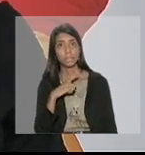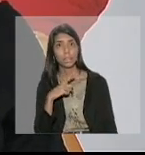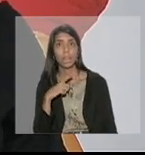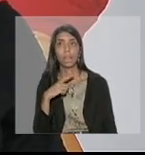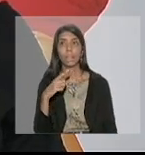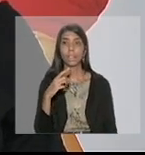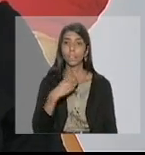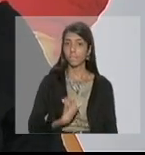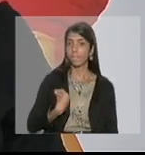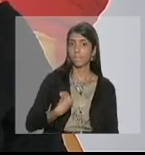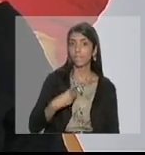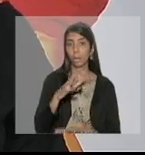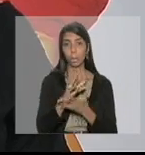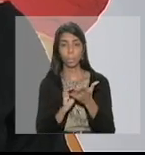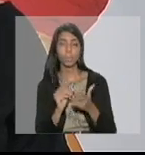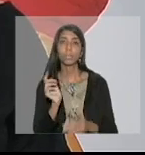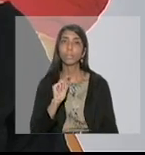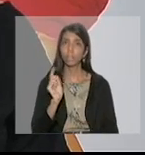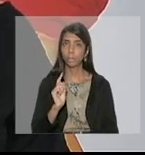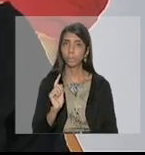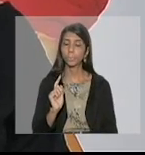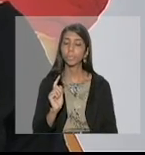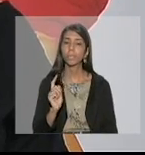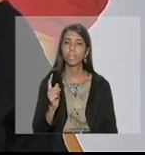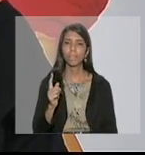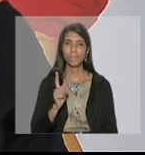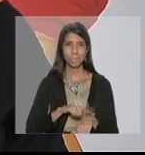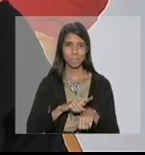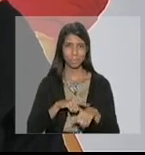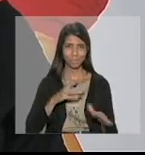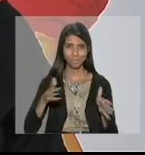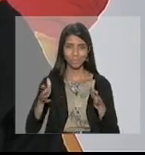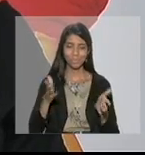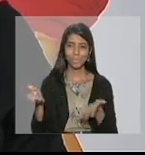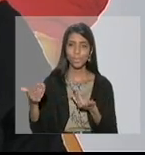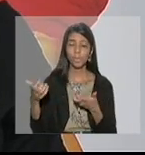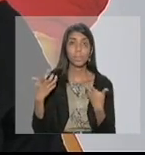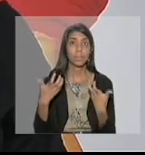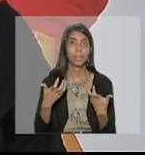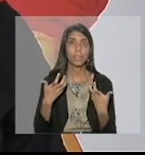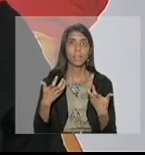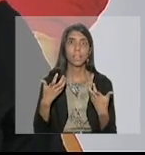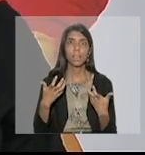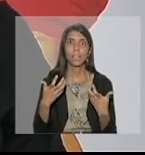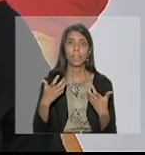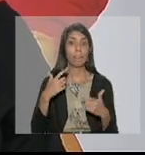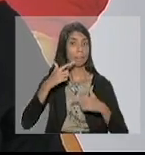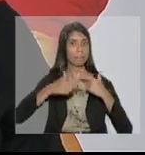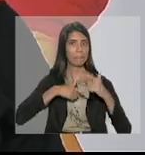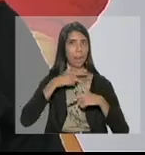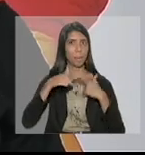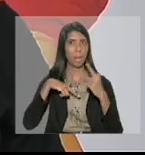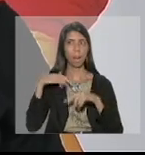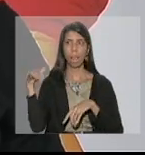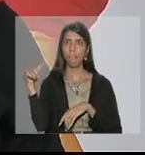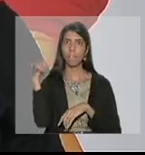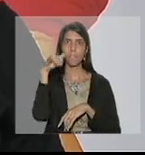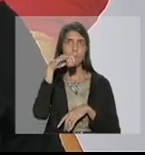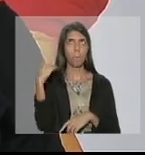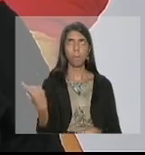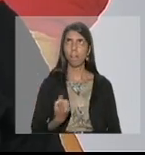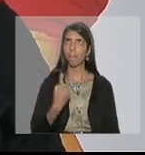os estereótipos da vida. Uhum. E aí, assim, nesse momento da adolescência, eu queria ser a aeromoça poderosa,